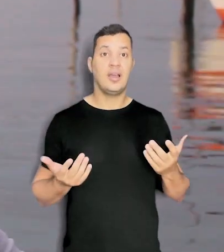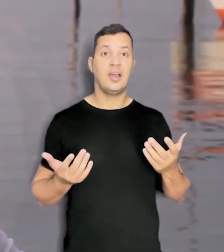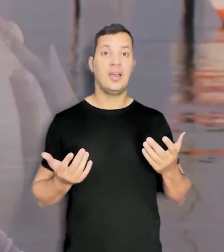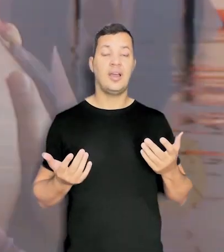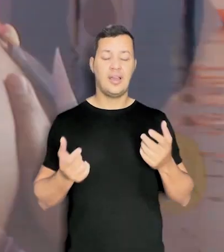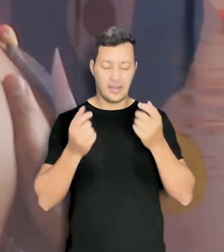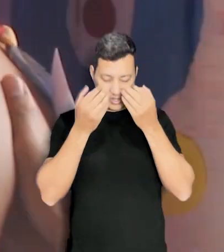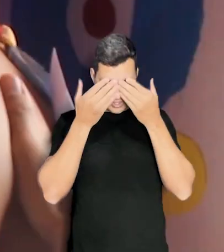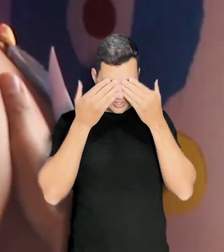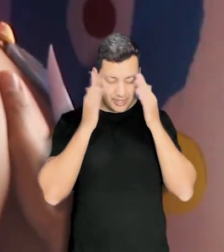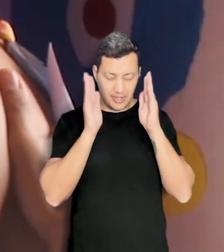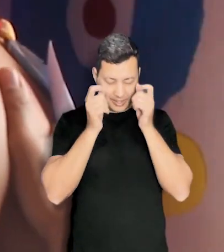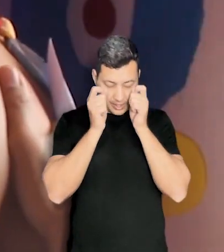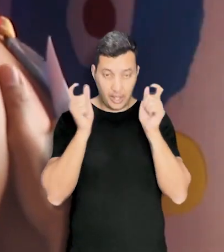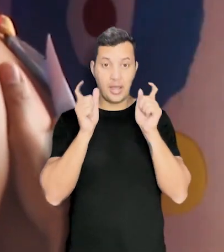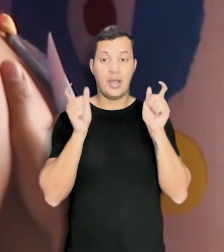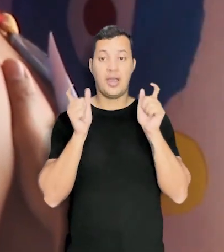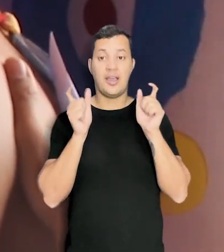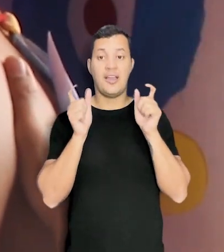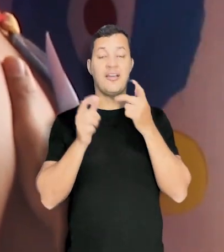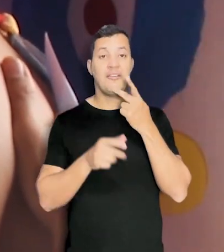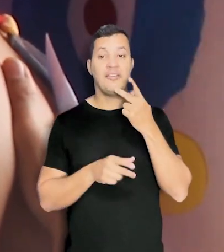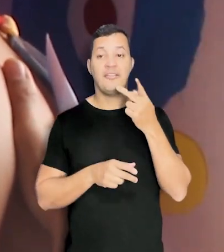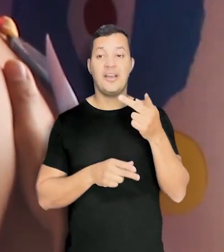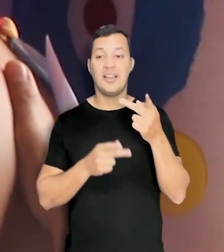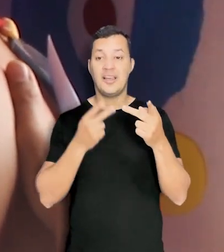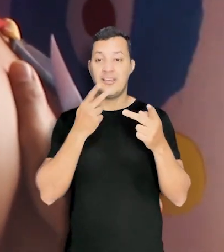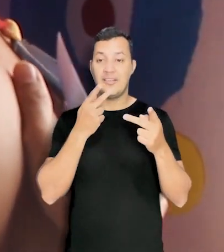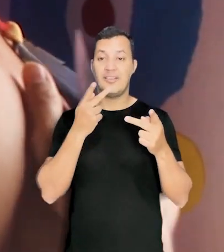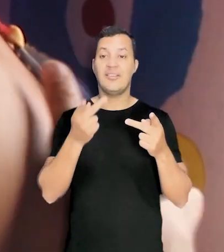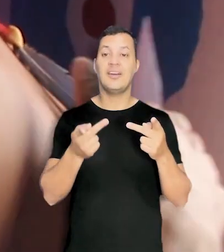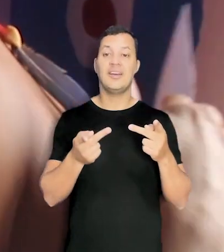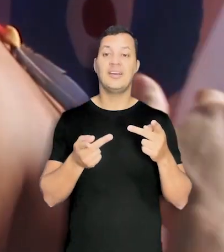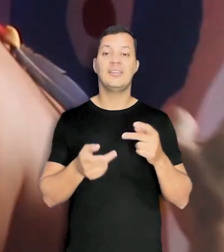Agora abre os olhos. E fala.